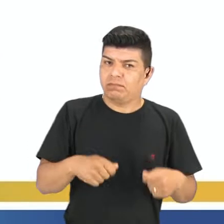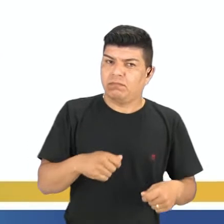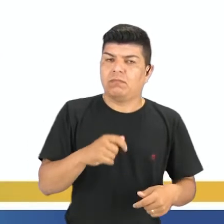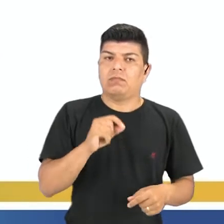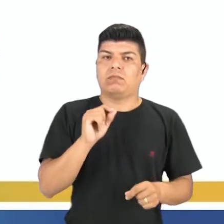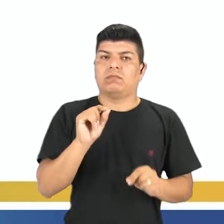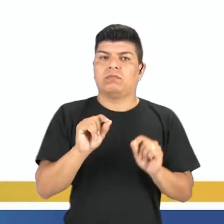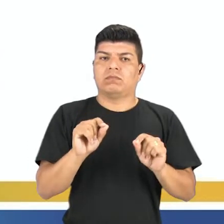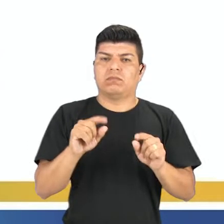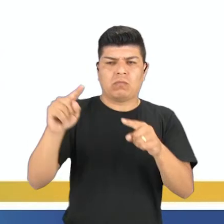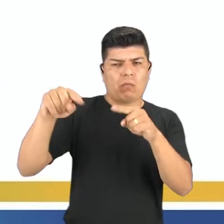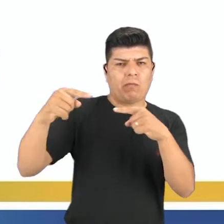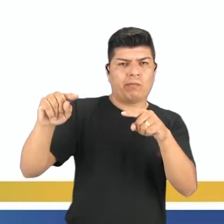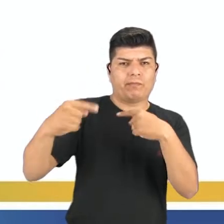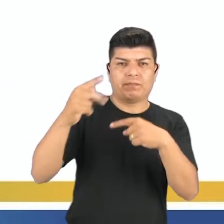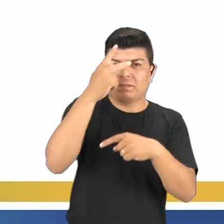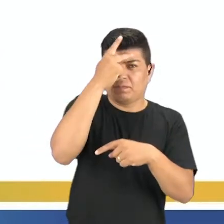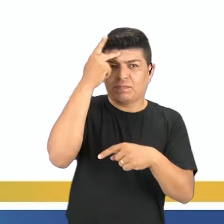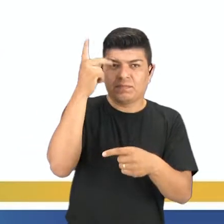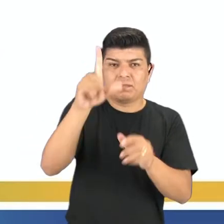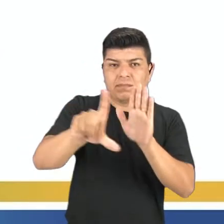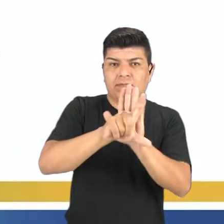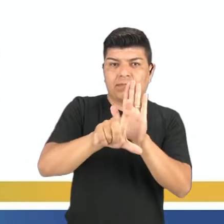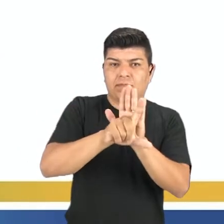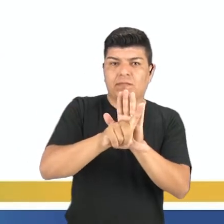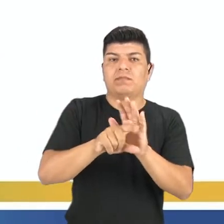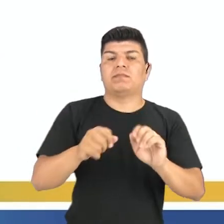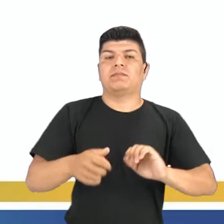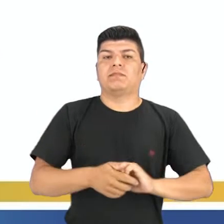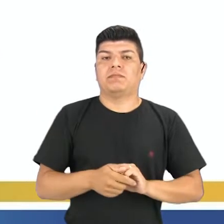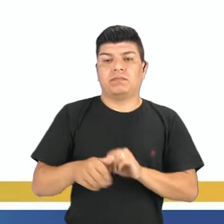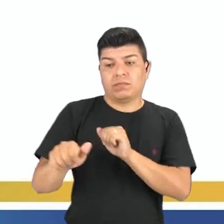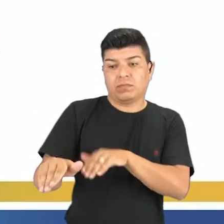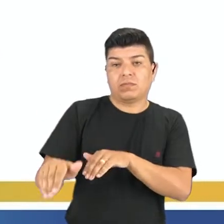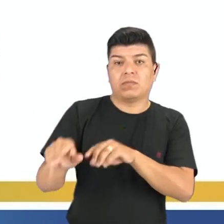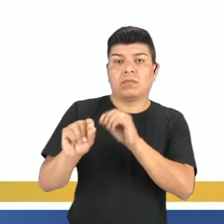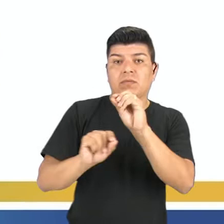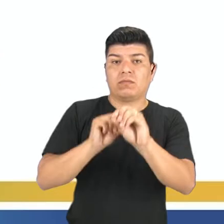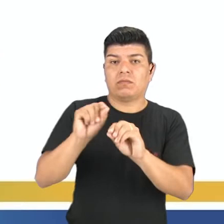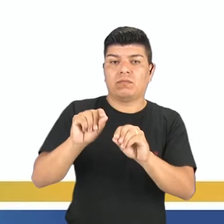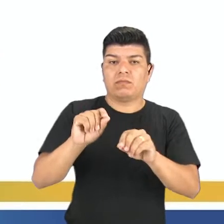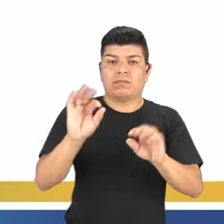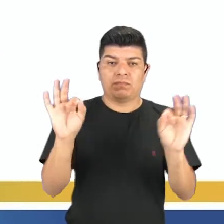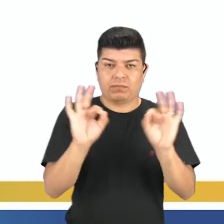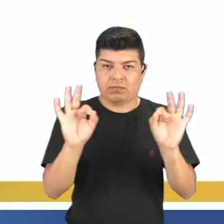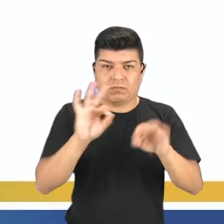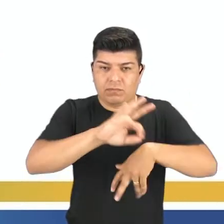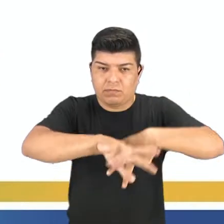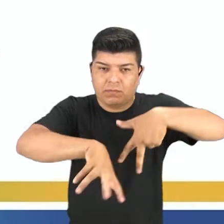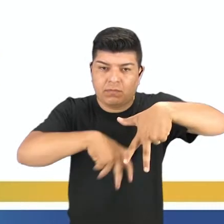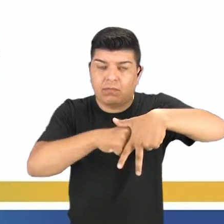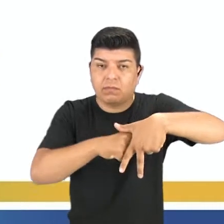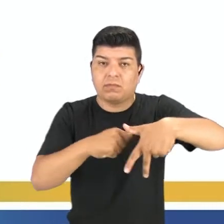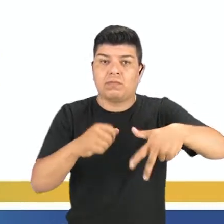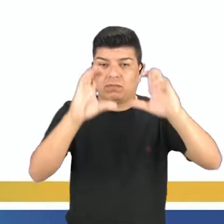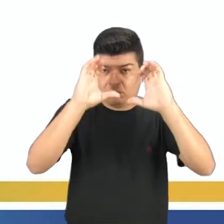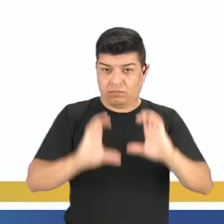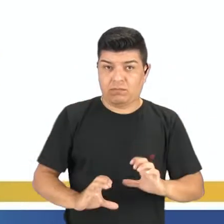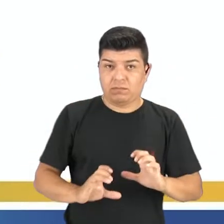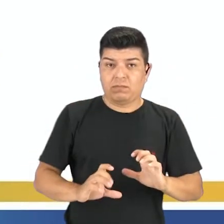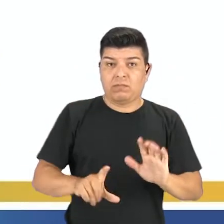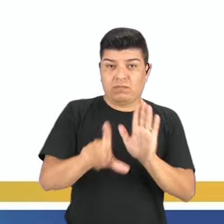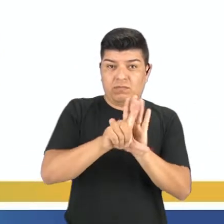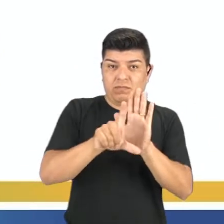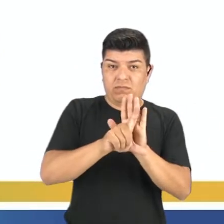vilipendiado por inescrupulosos da lei do vale-tudo. Educação à não corrupção e para a cidadania. Leis mais